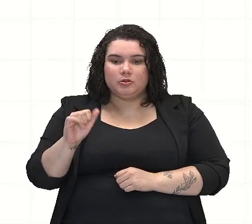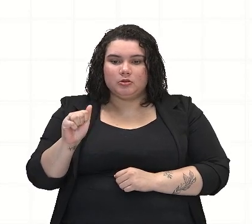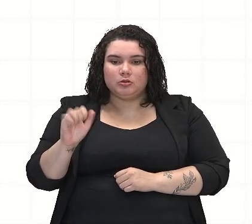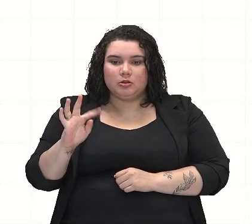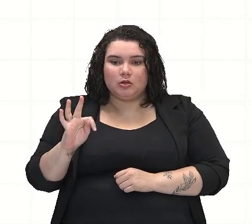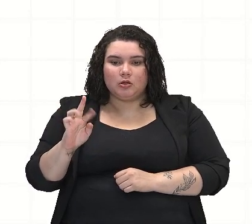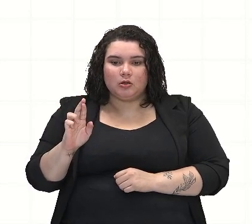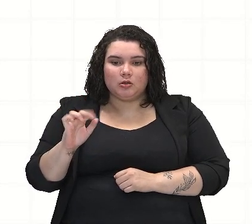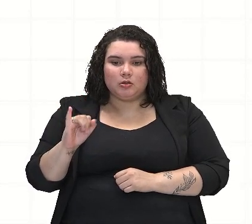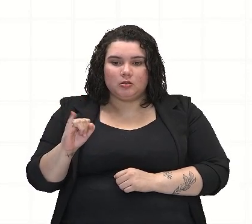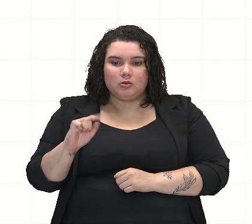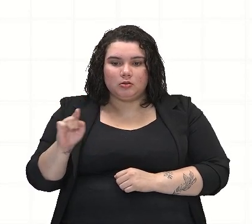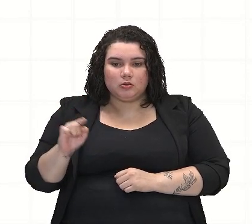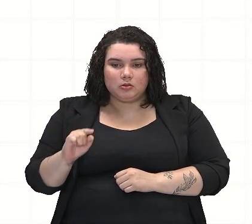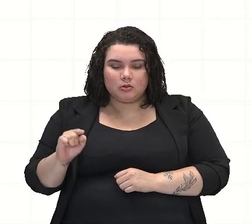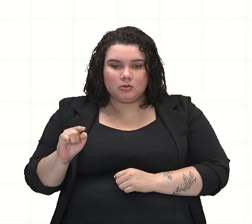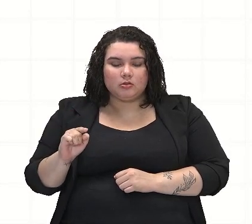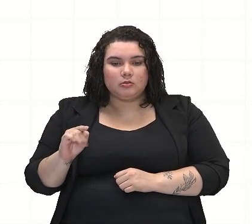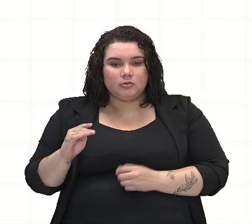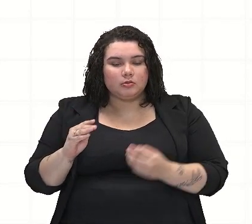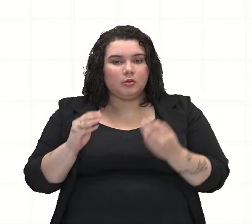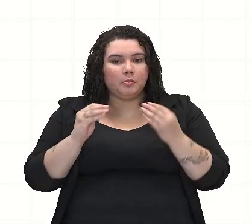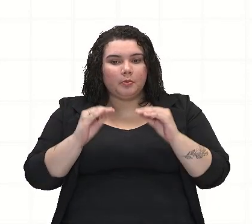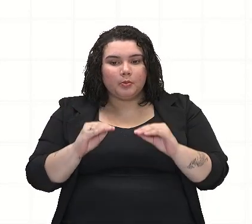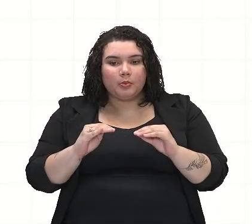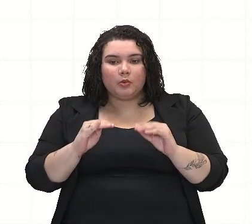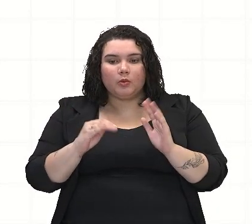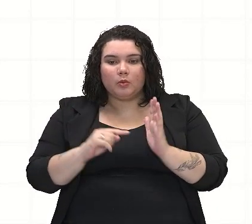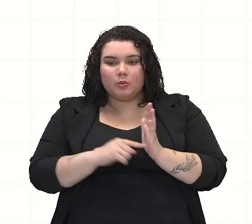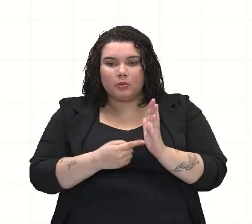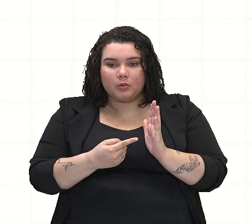ó, vou colocar um ponto